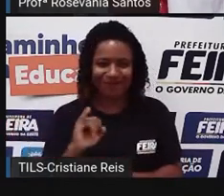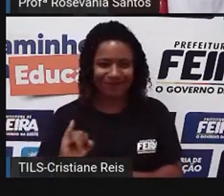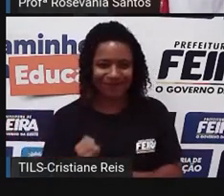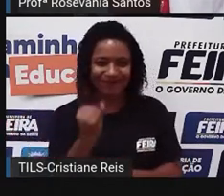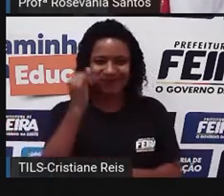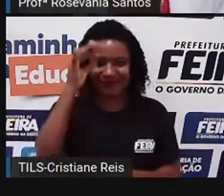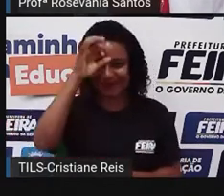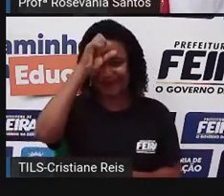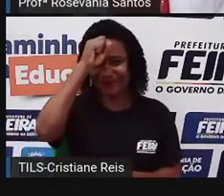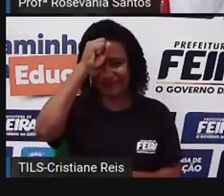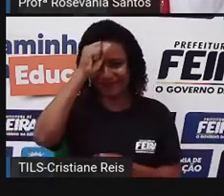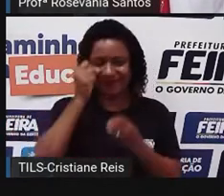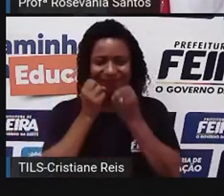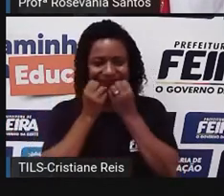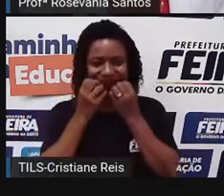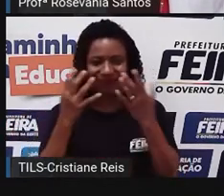né?